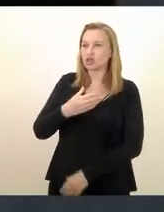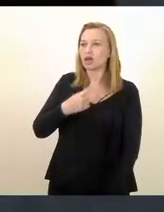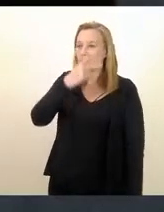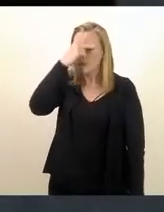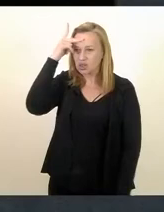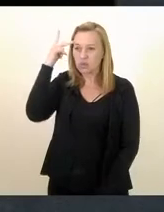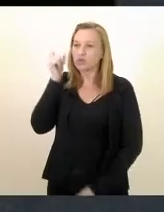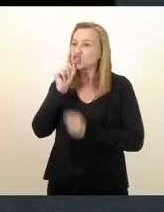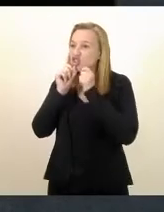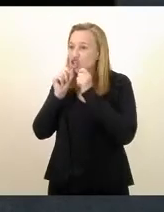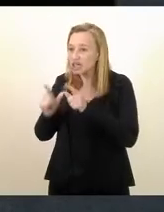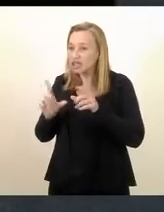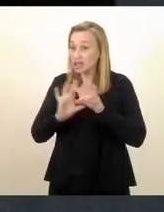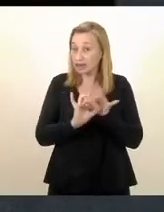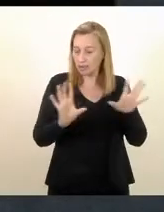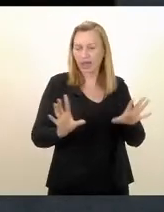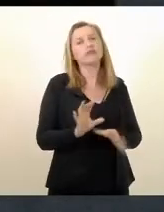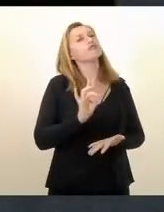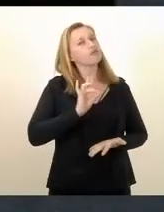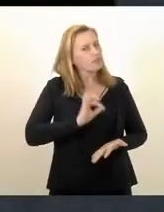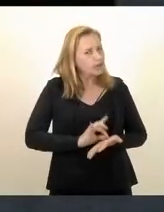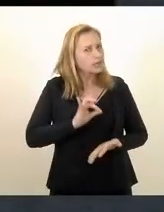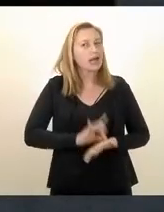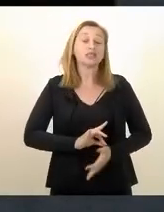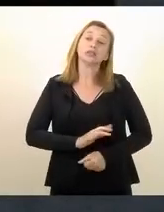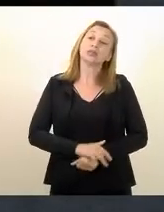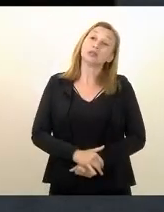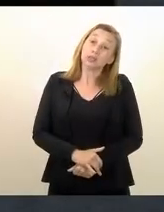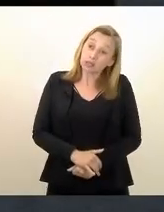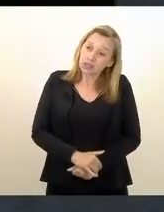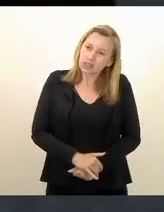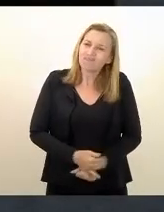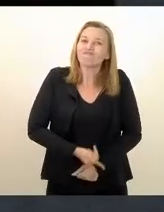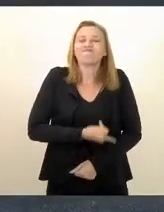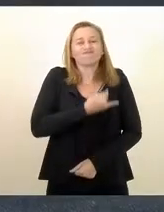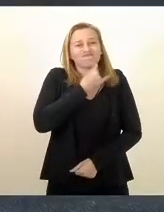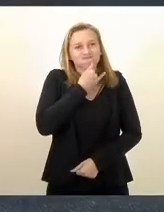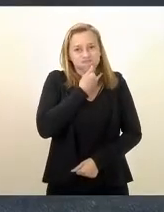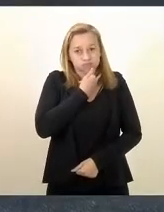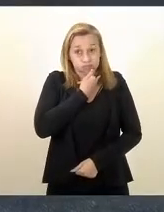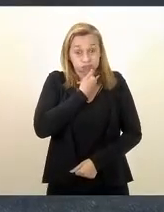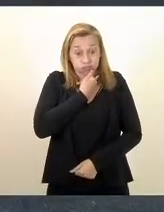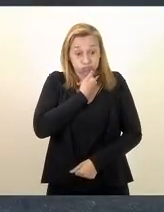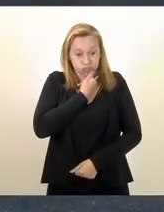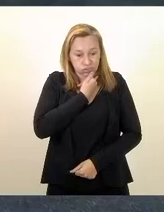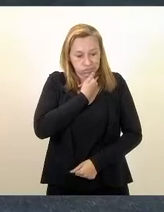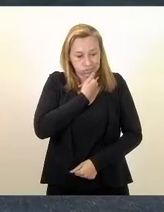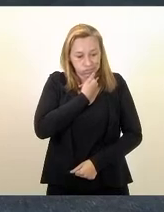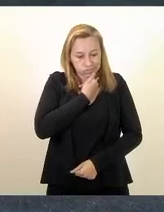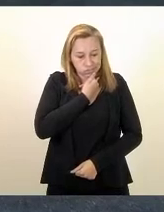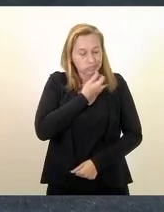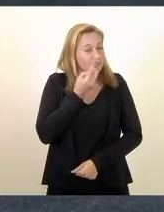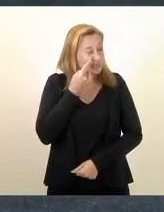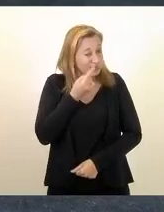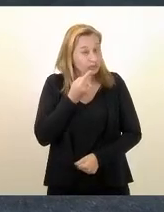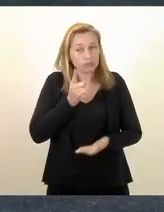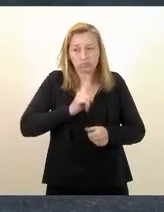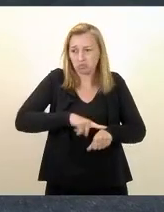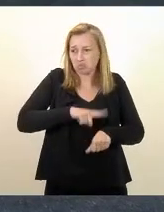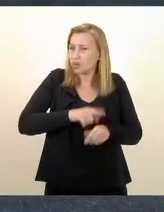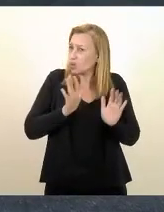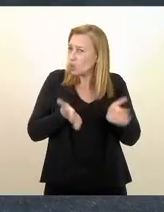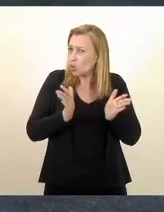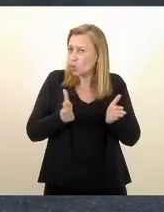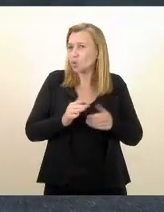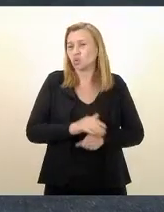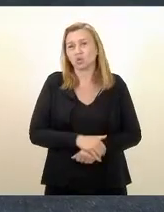autônomos é verdade é muito triste quando a gente constata no momento de hoje esse